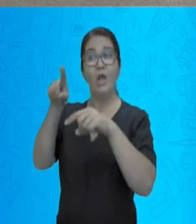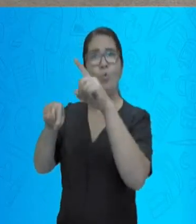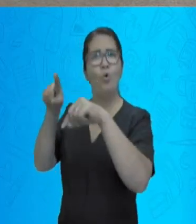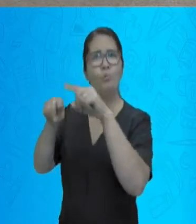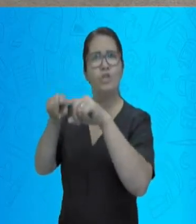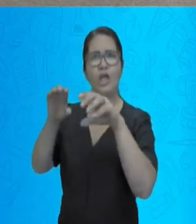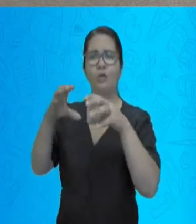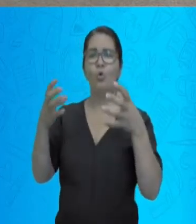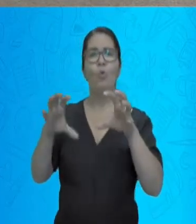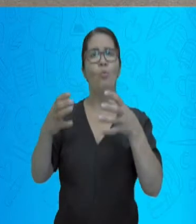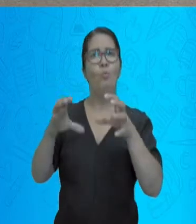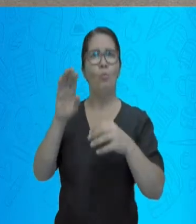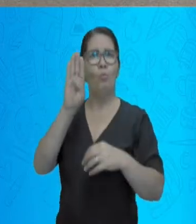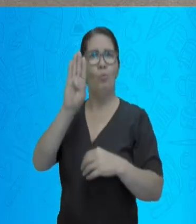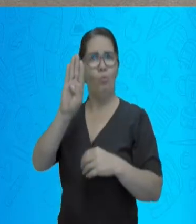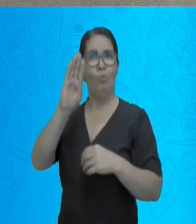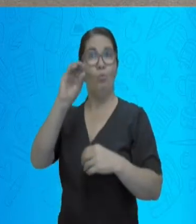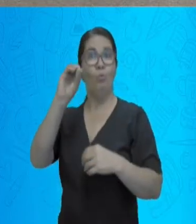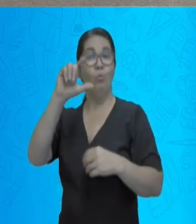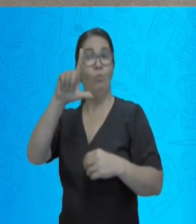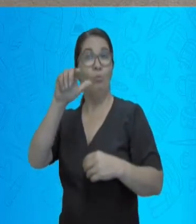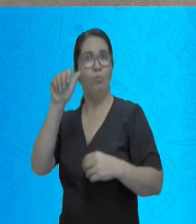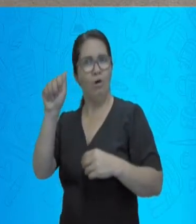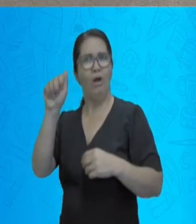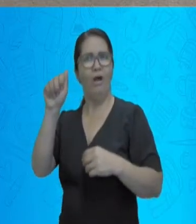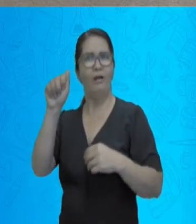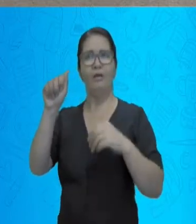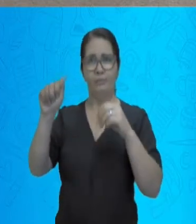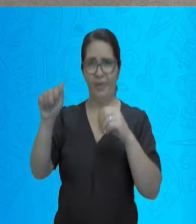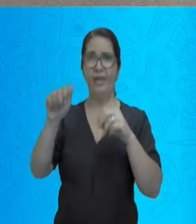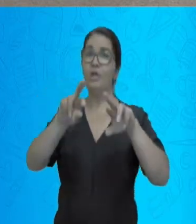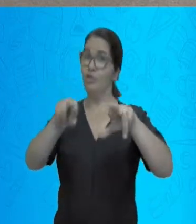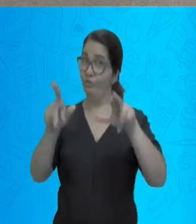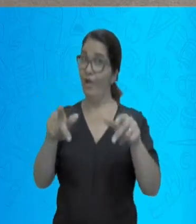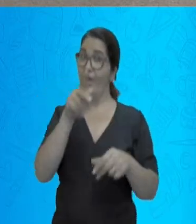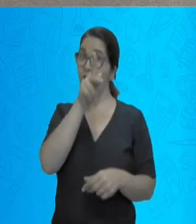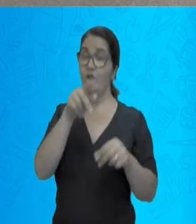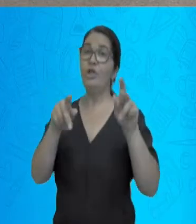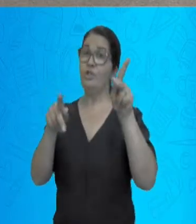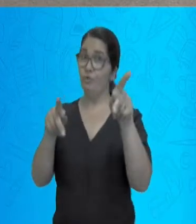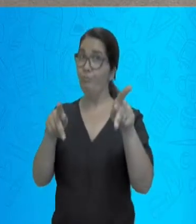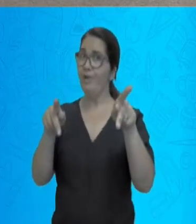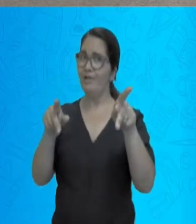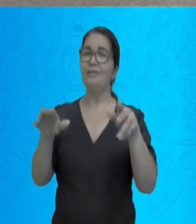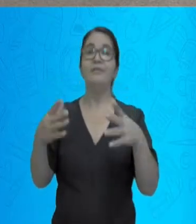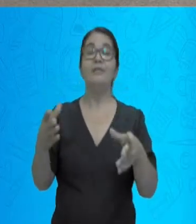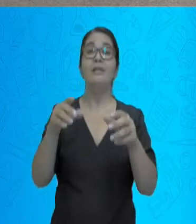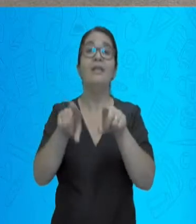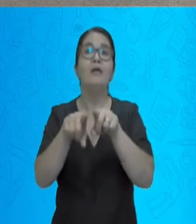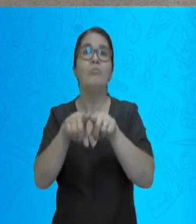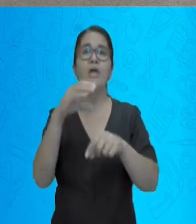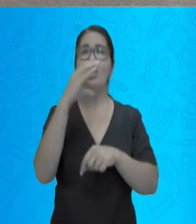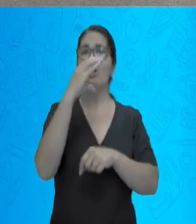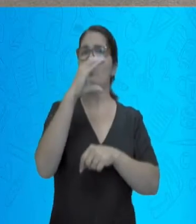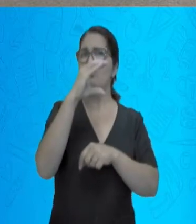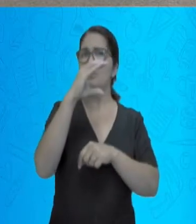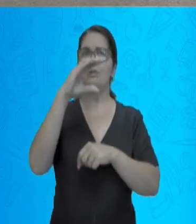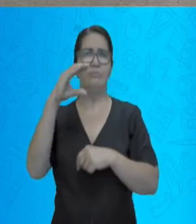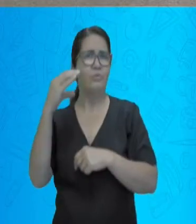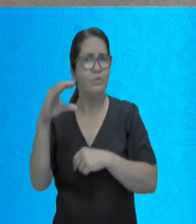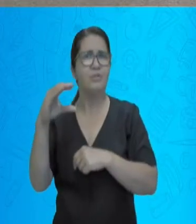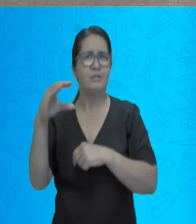também diferente do P. A letra C e a C cedilha, a gente vai falar um pouquinho da importância